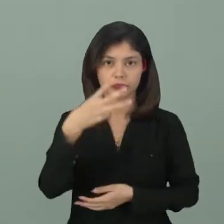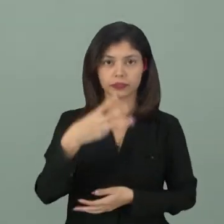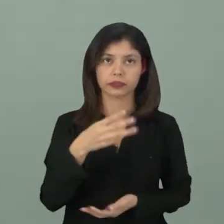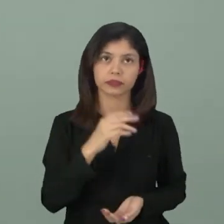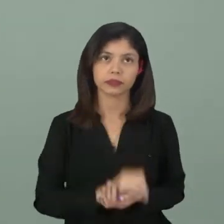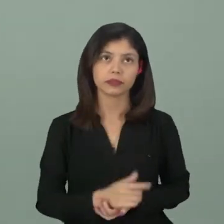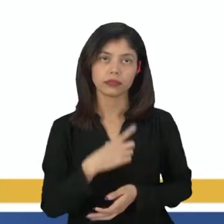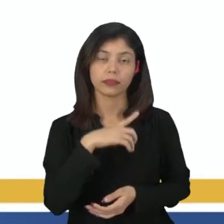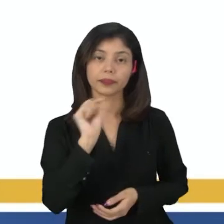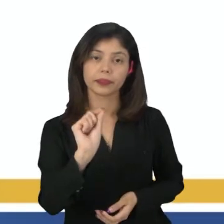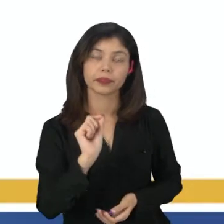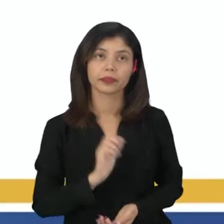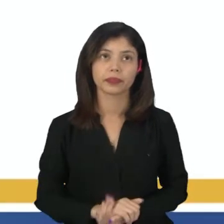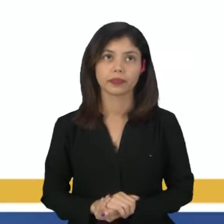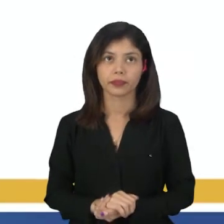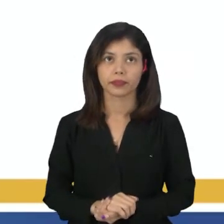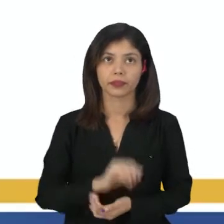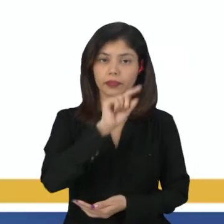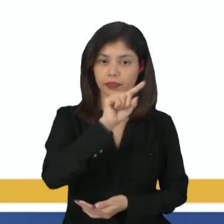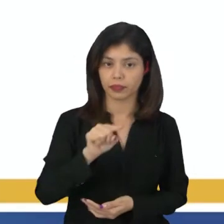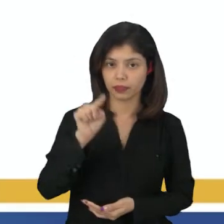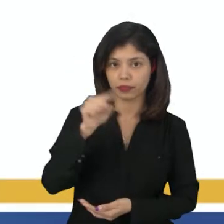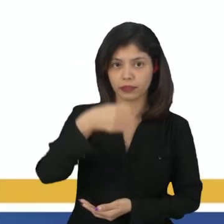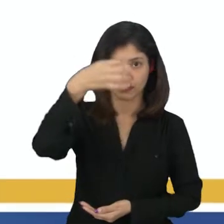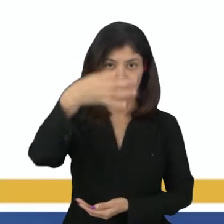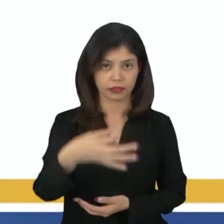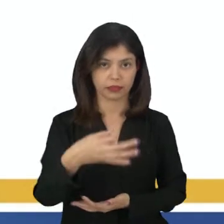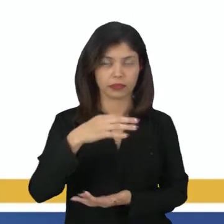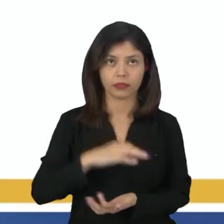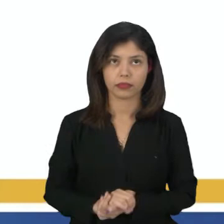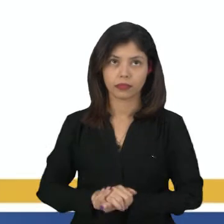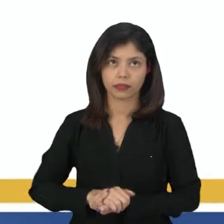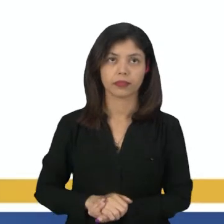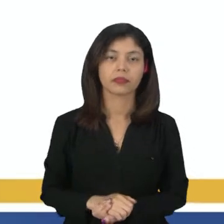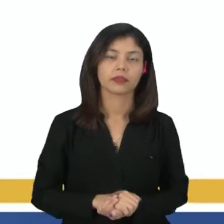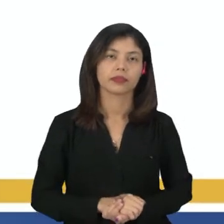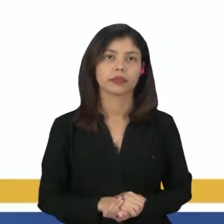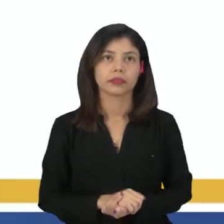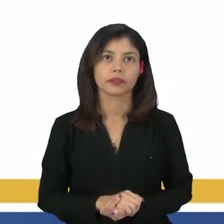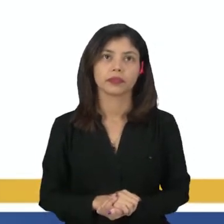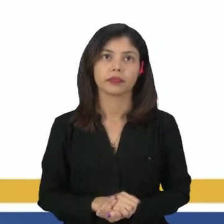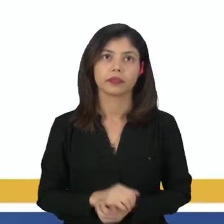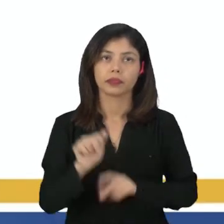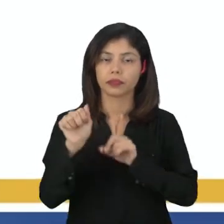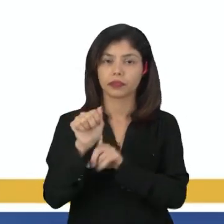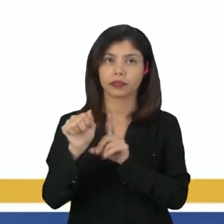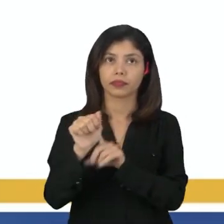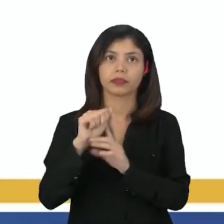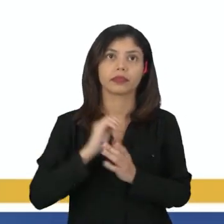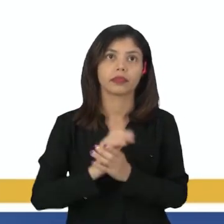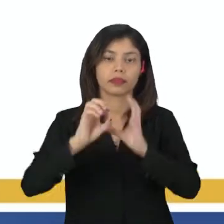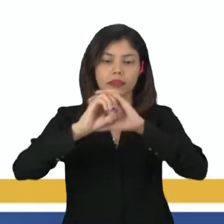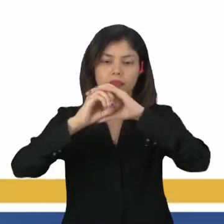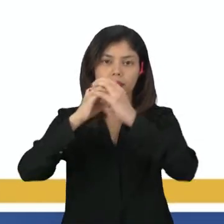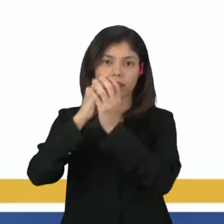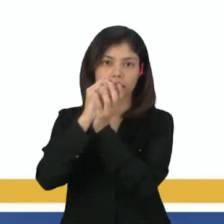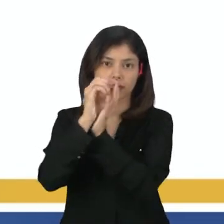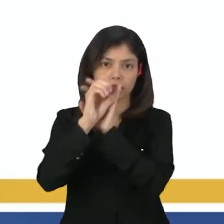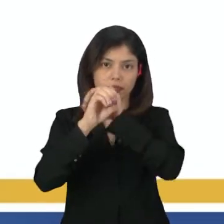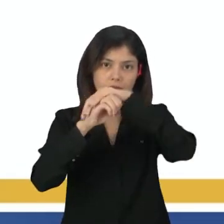nós temos o seguinte: assinale a alternativa correta. Na letra A, nós temos o seguinte: a